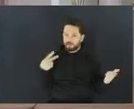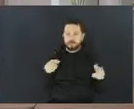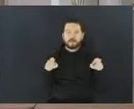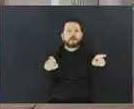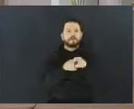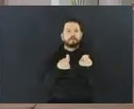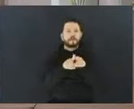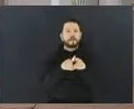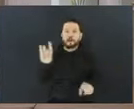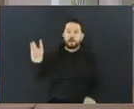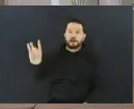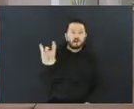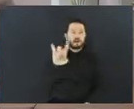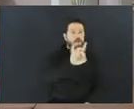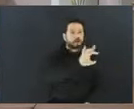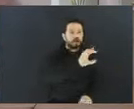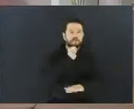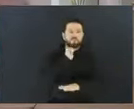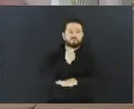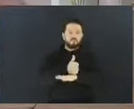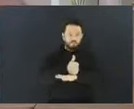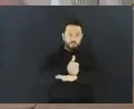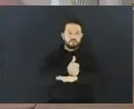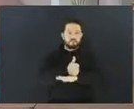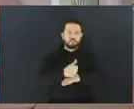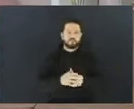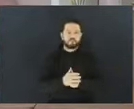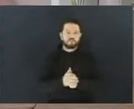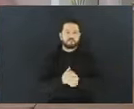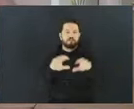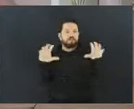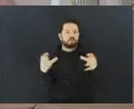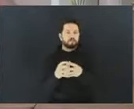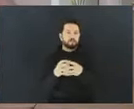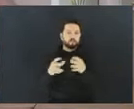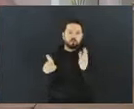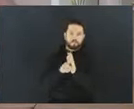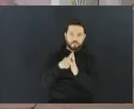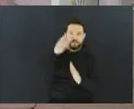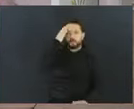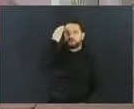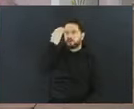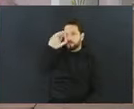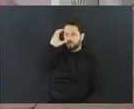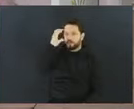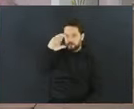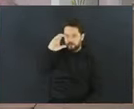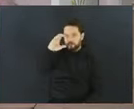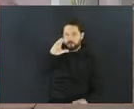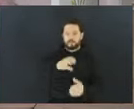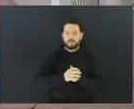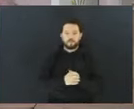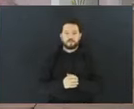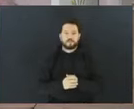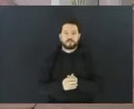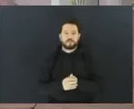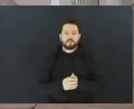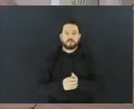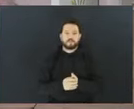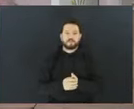alto comando, comandantes de unidades de Curitiba e de unidades especializadas, a todos que se fazem presente, a todos que